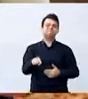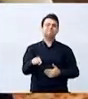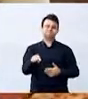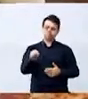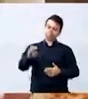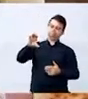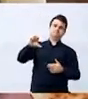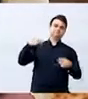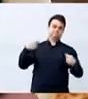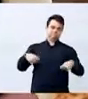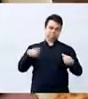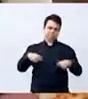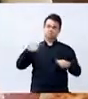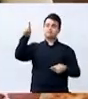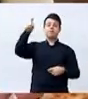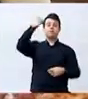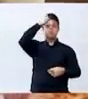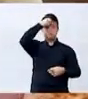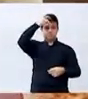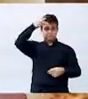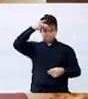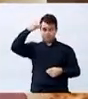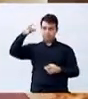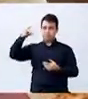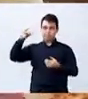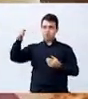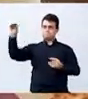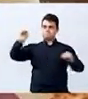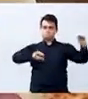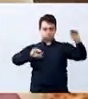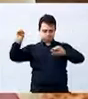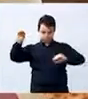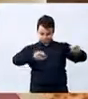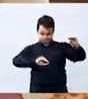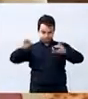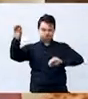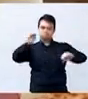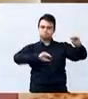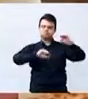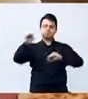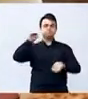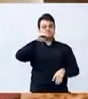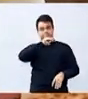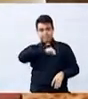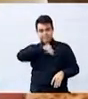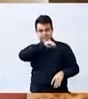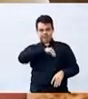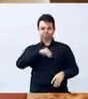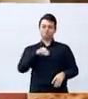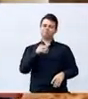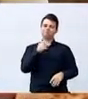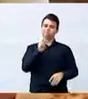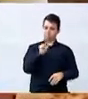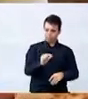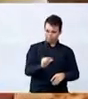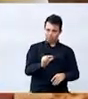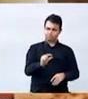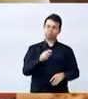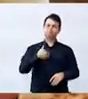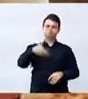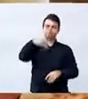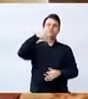Então, o repasse das prefeituras, né, paga os encargos do salário, e o que